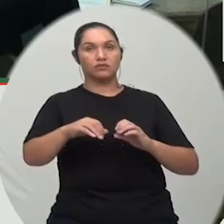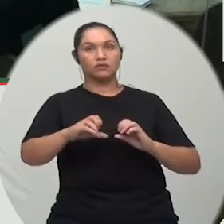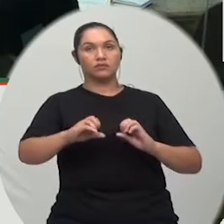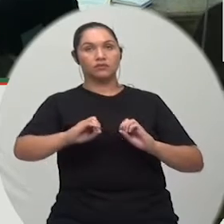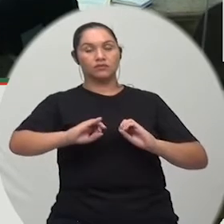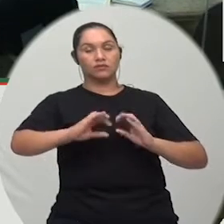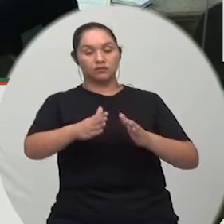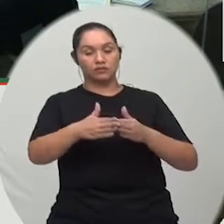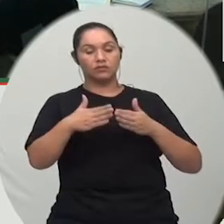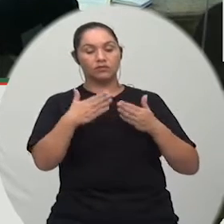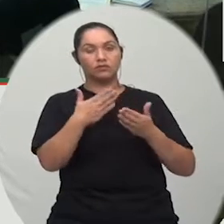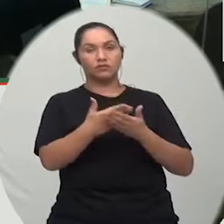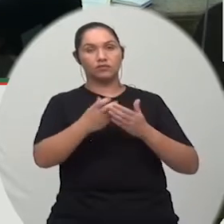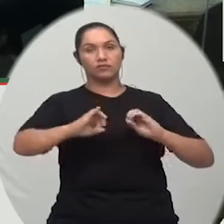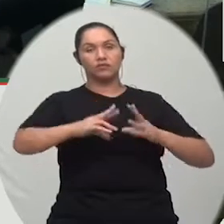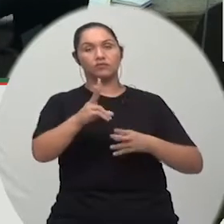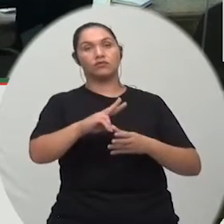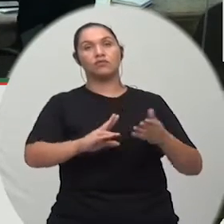por unanimidade.